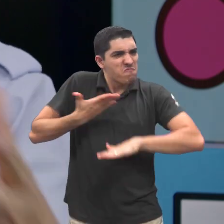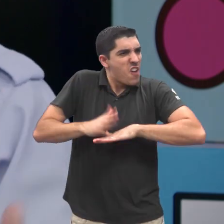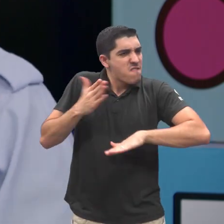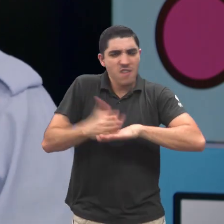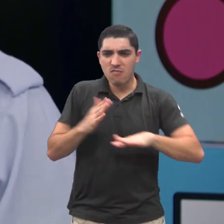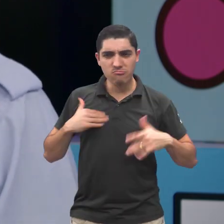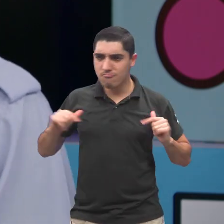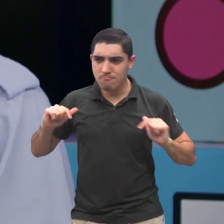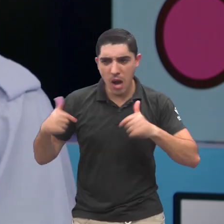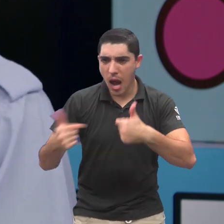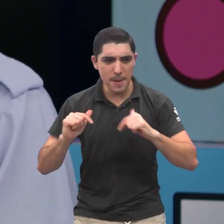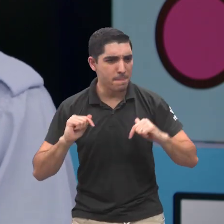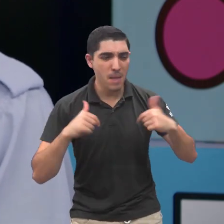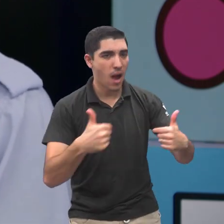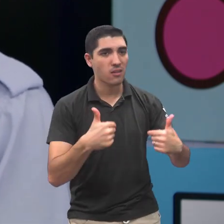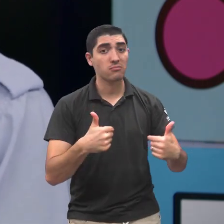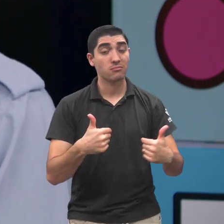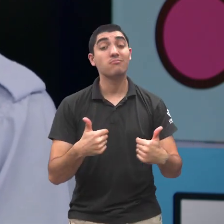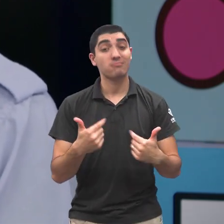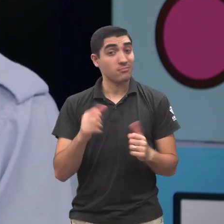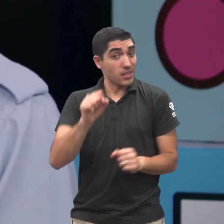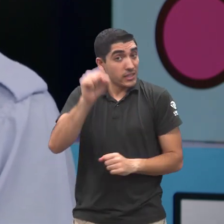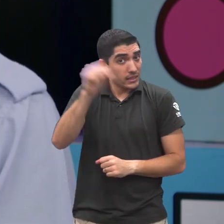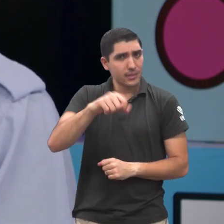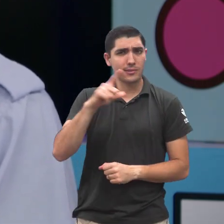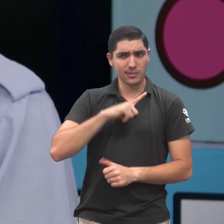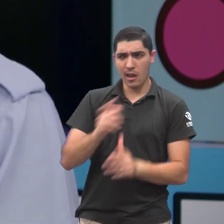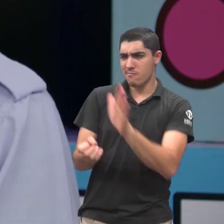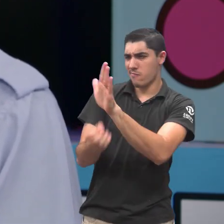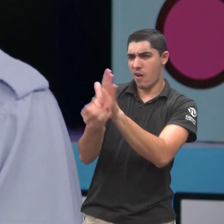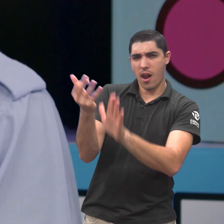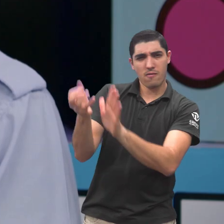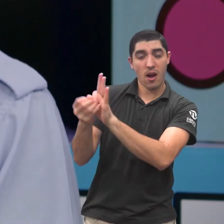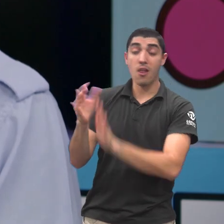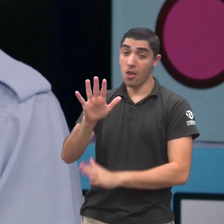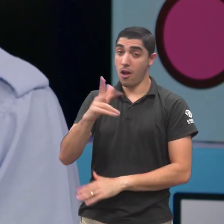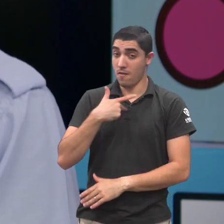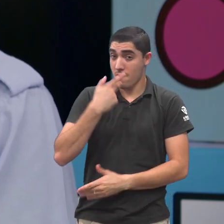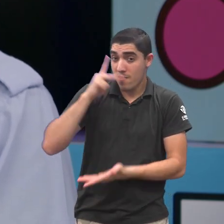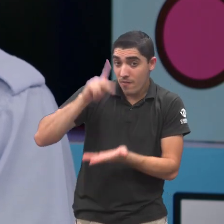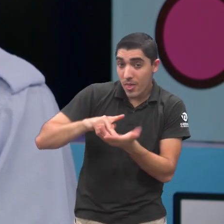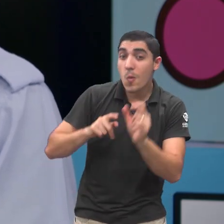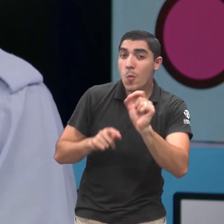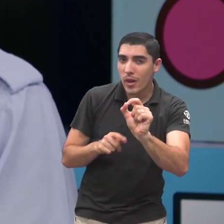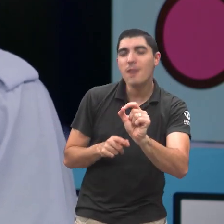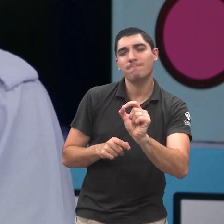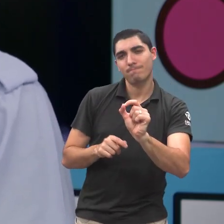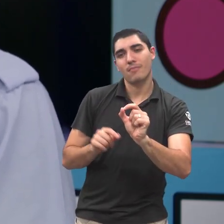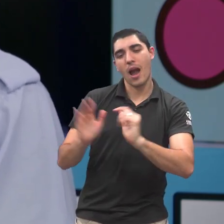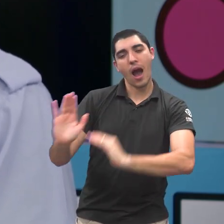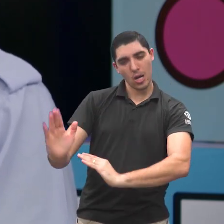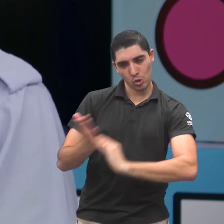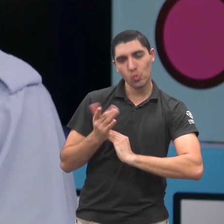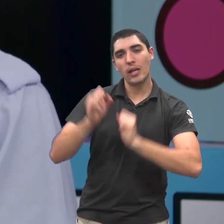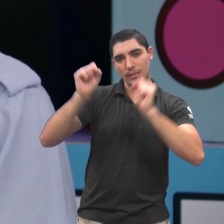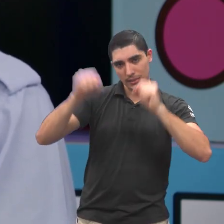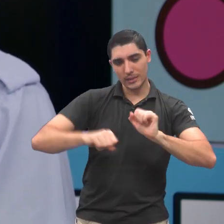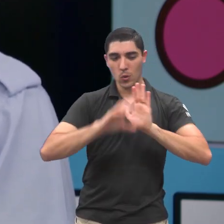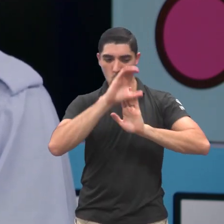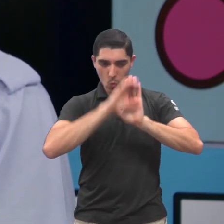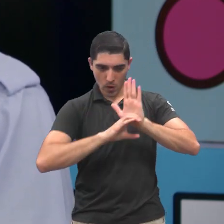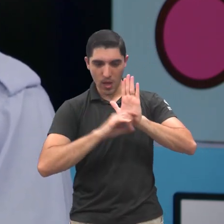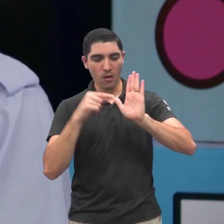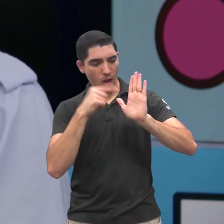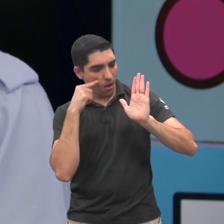30, criatividade, né? Então, nós temos, sim, uma grande quantidade. E, olha, eu posso assegurar que é um diferencial.